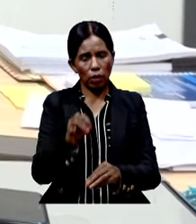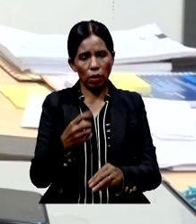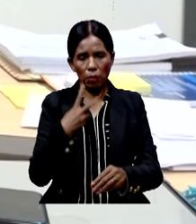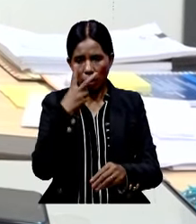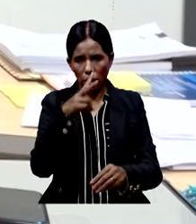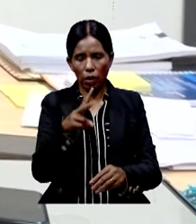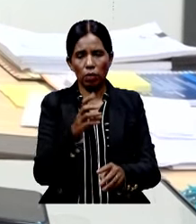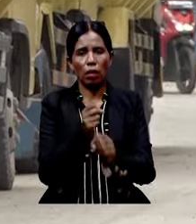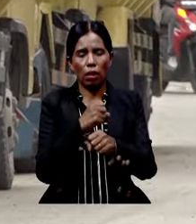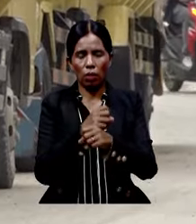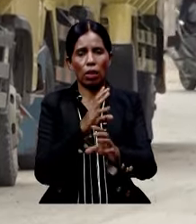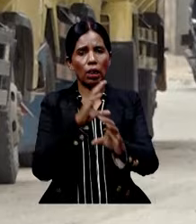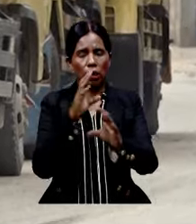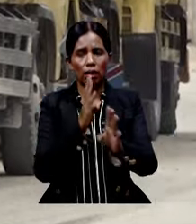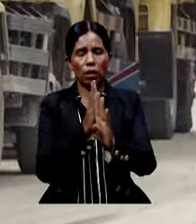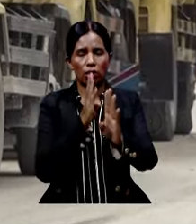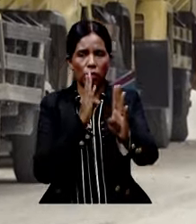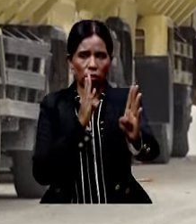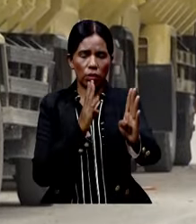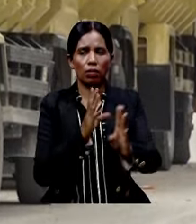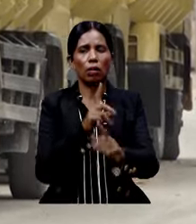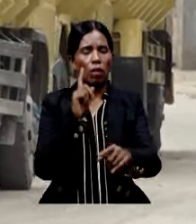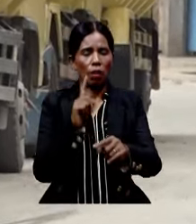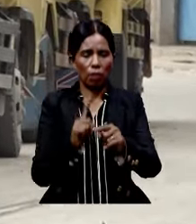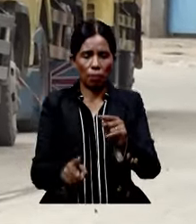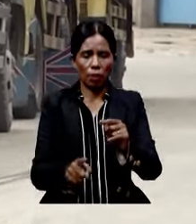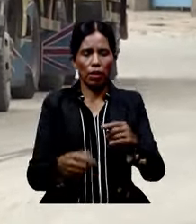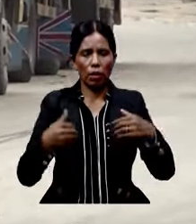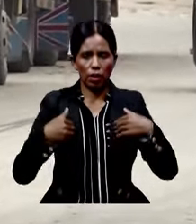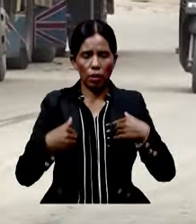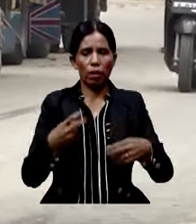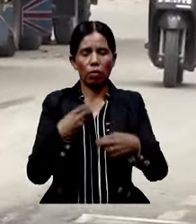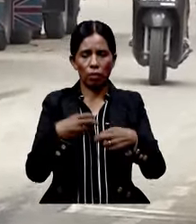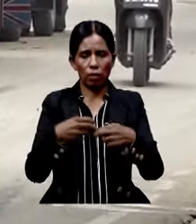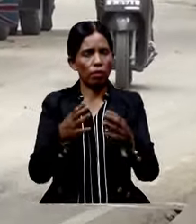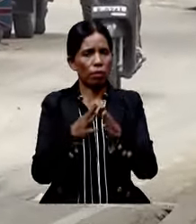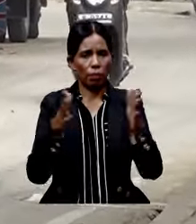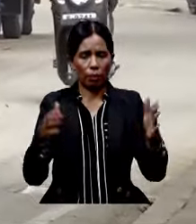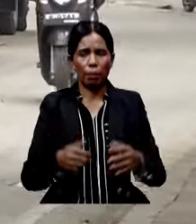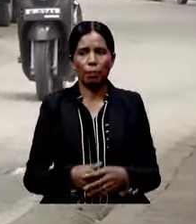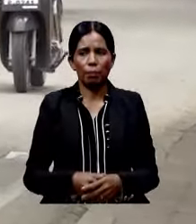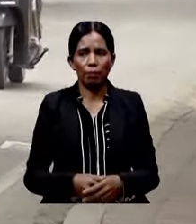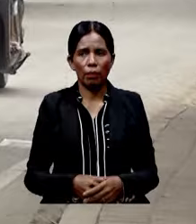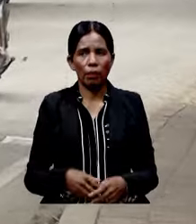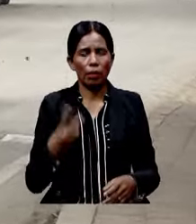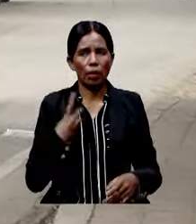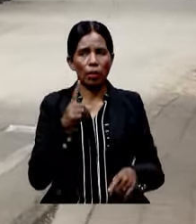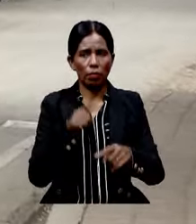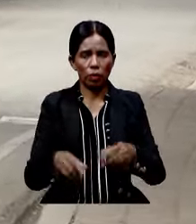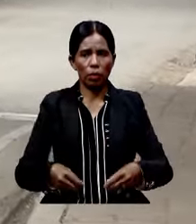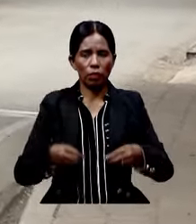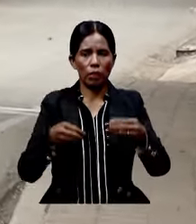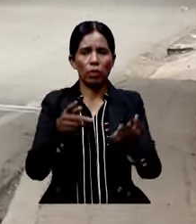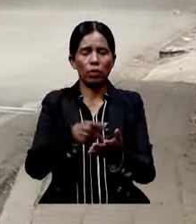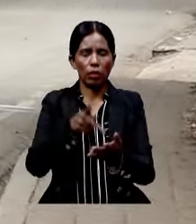resolver o ensaio para o alinhamento labele moço engrafamento e nada e fato fato nada ita labele for aplica multa